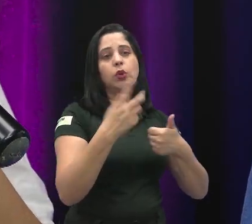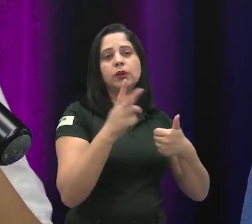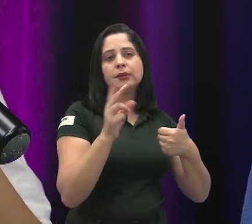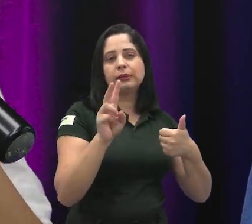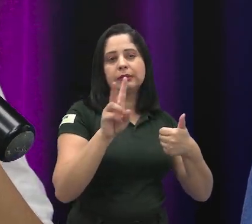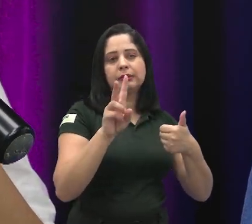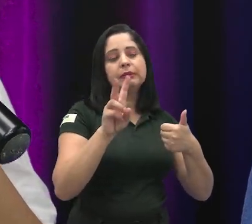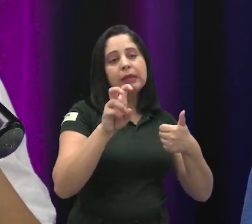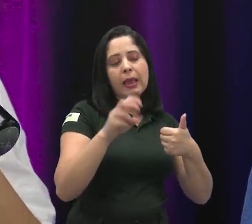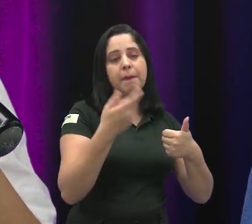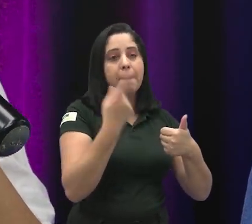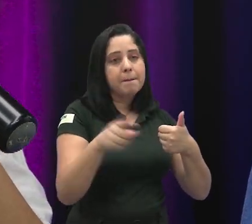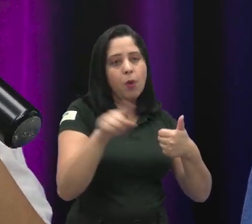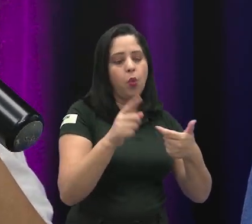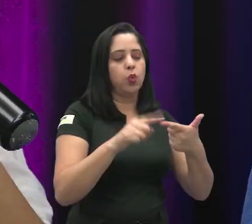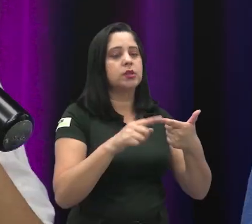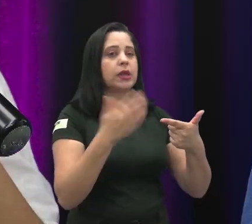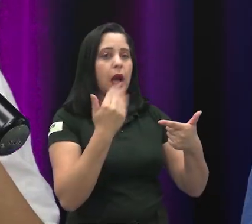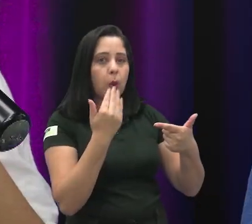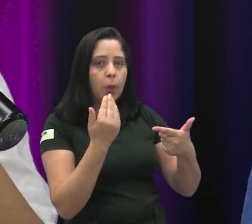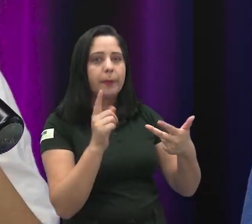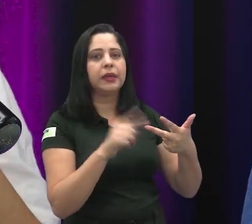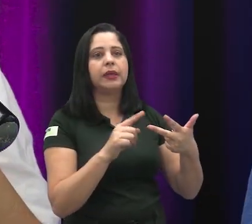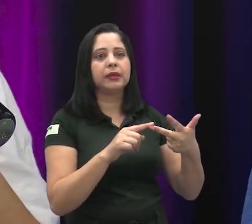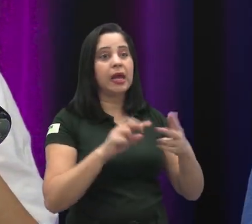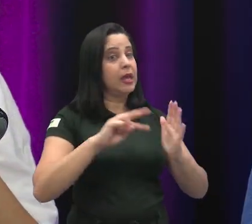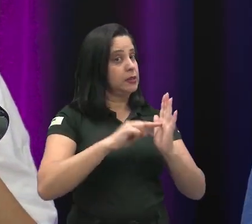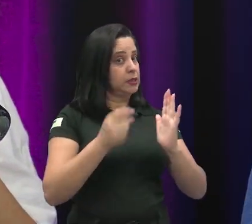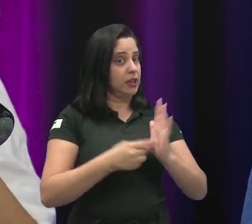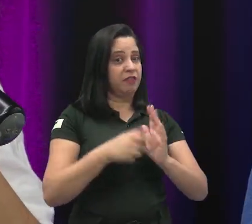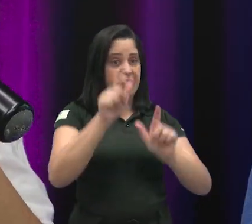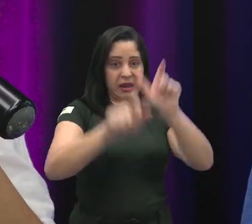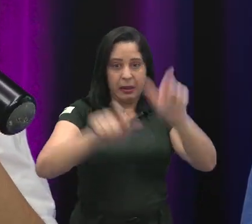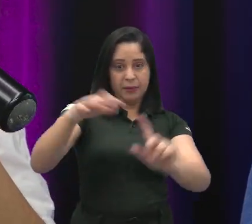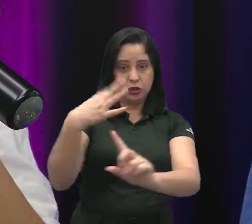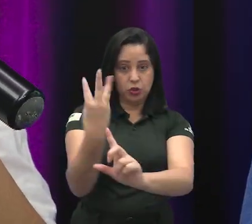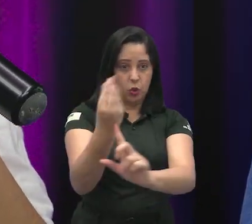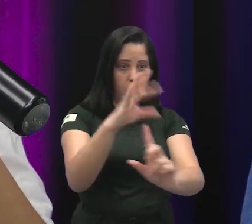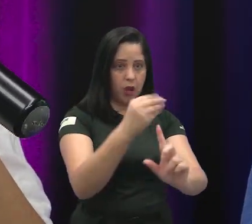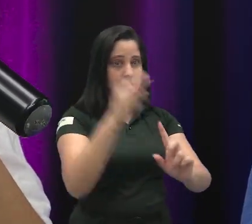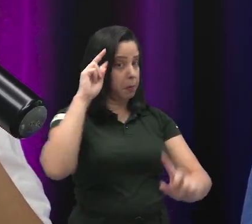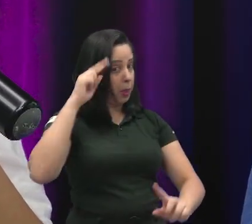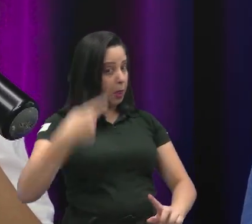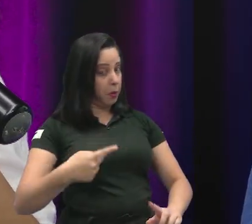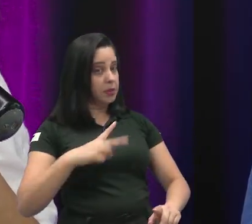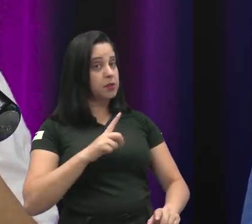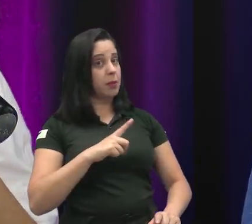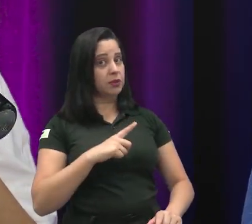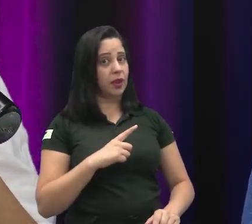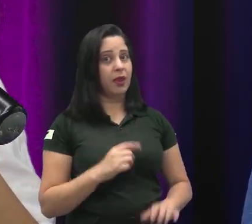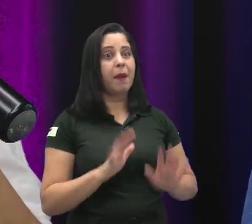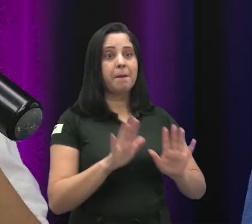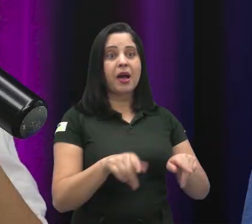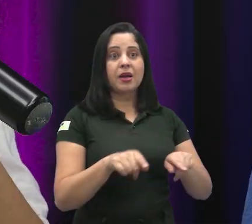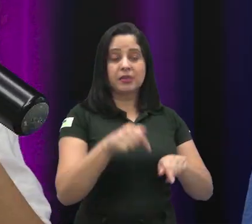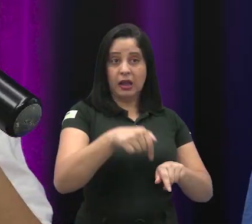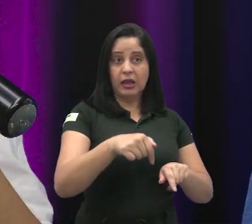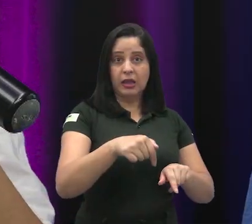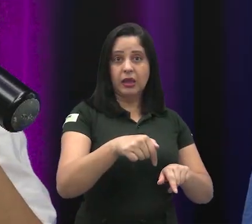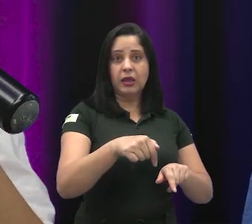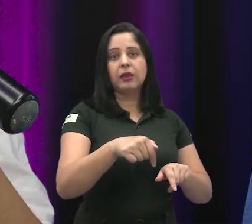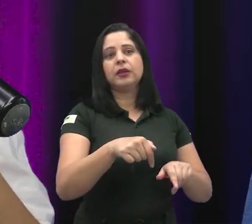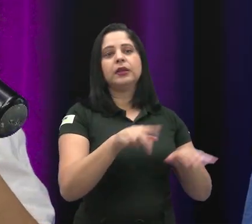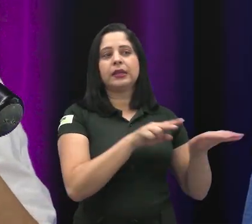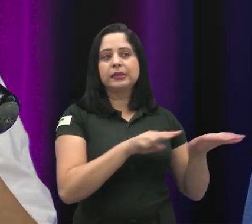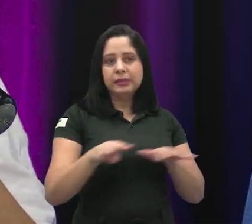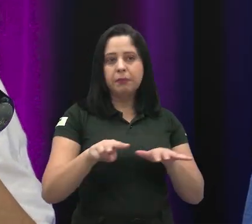muita coisa, né? Os artistas cada vez mais sendo reconhecidos e tudo mais. Mas acho que dá para destacar o Revelando São Paulo, que aconteceu até na